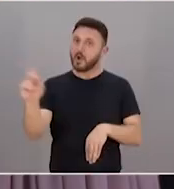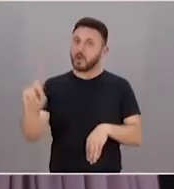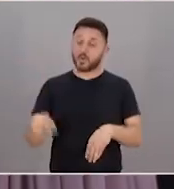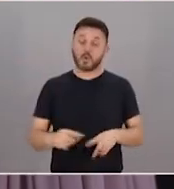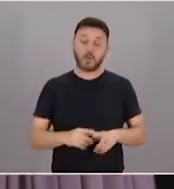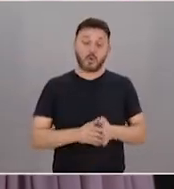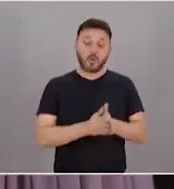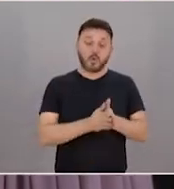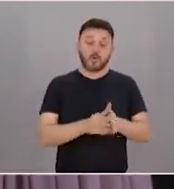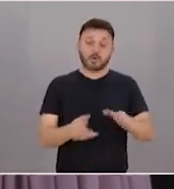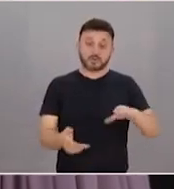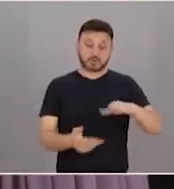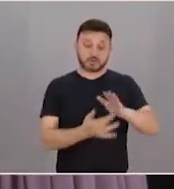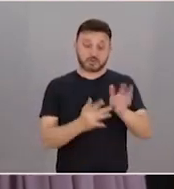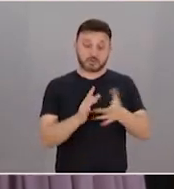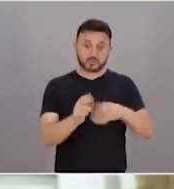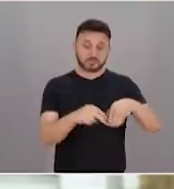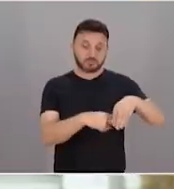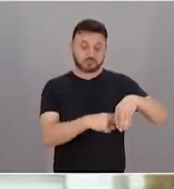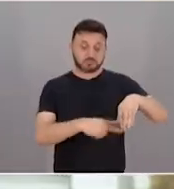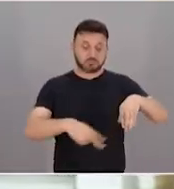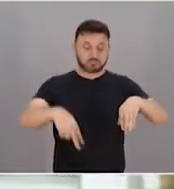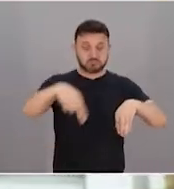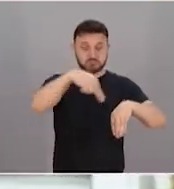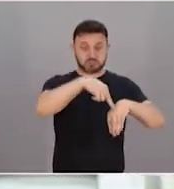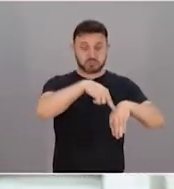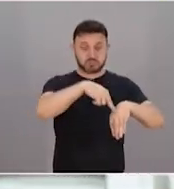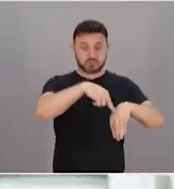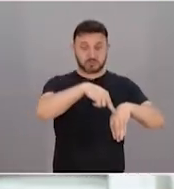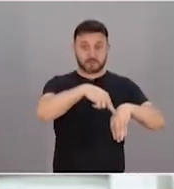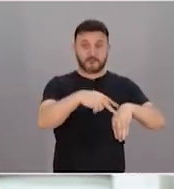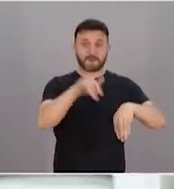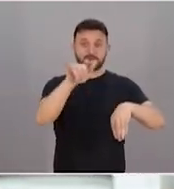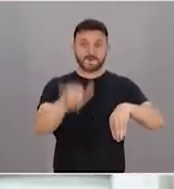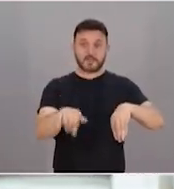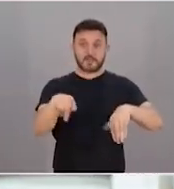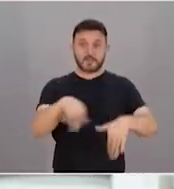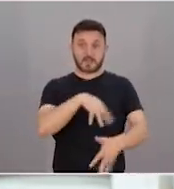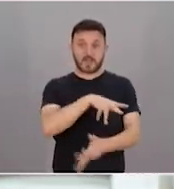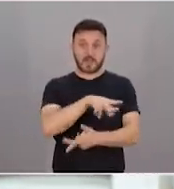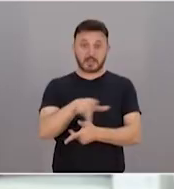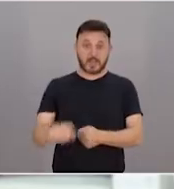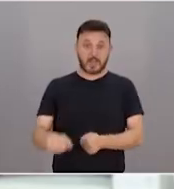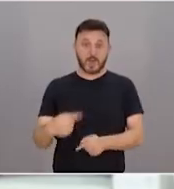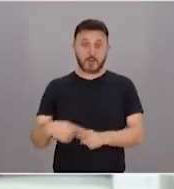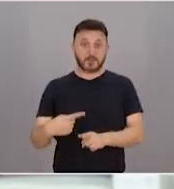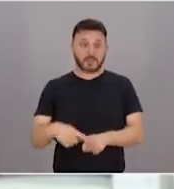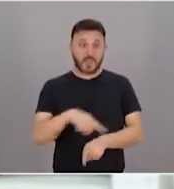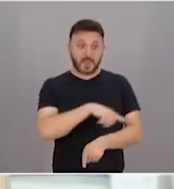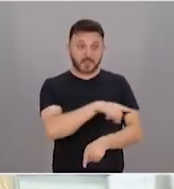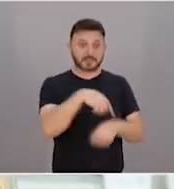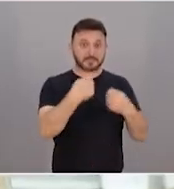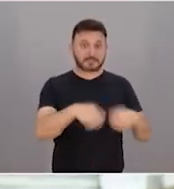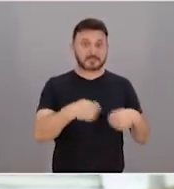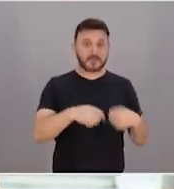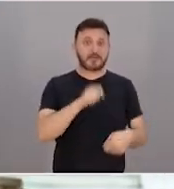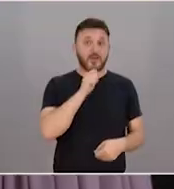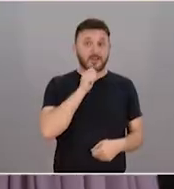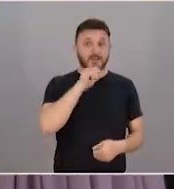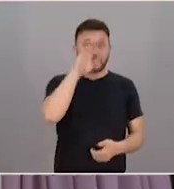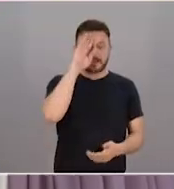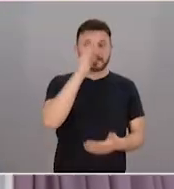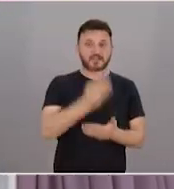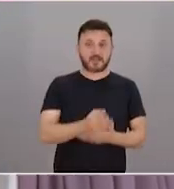Por um tempo, ele apareceu àqueles que precisavam ser confirmados na fé.